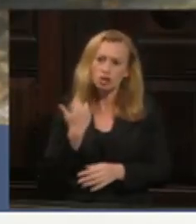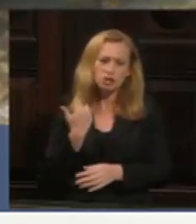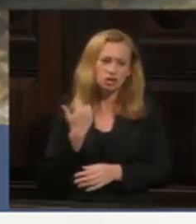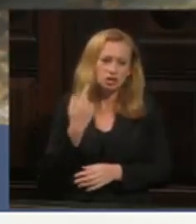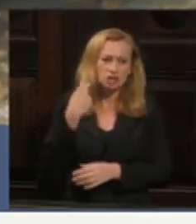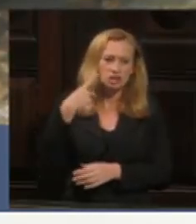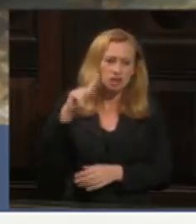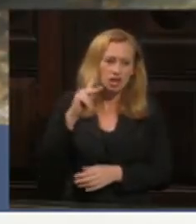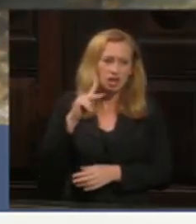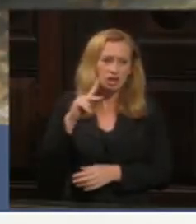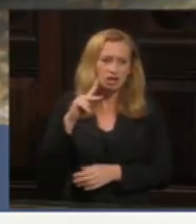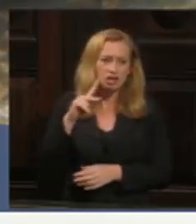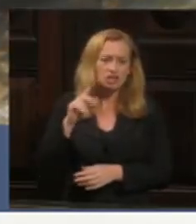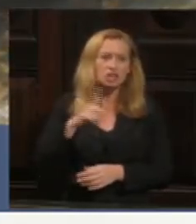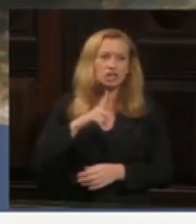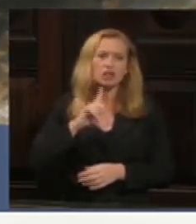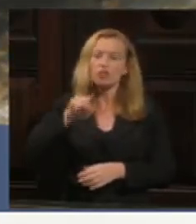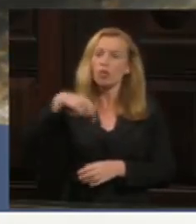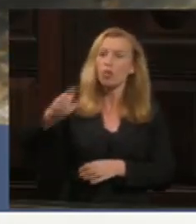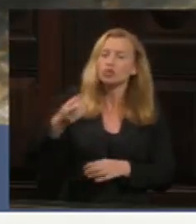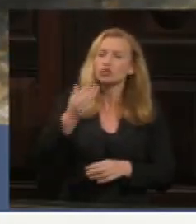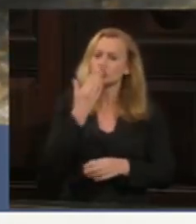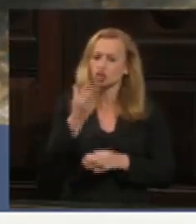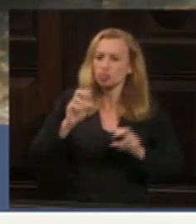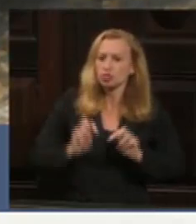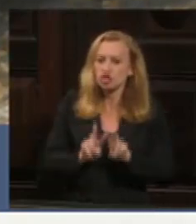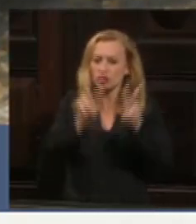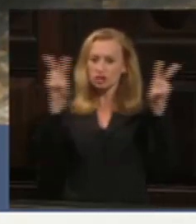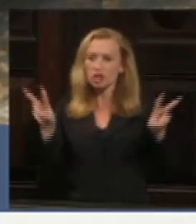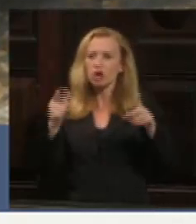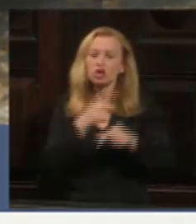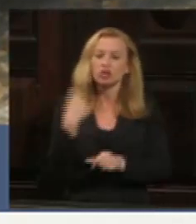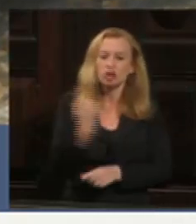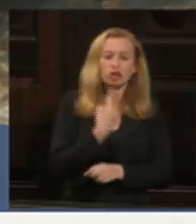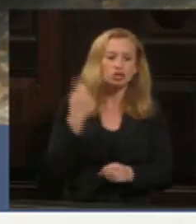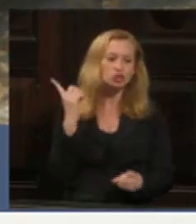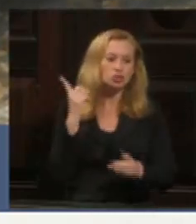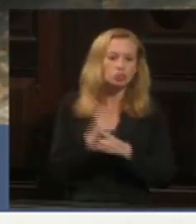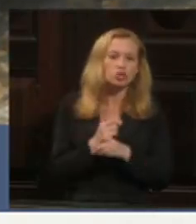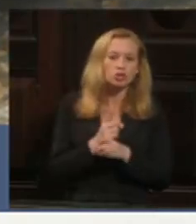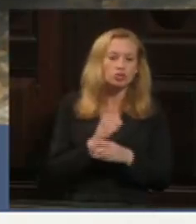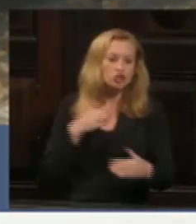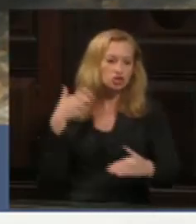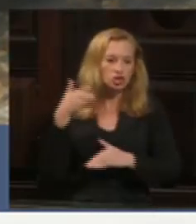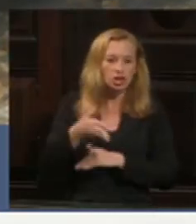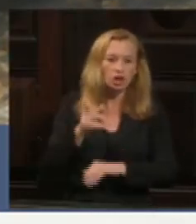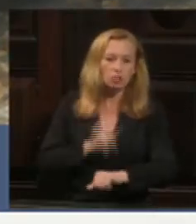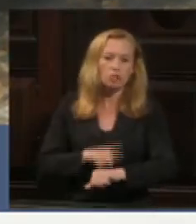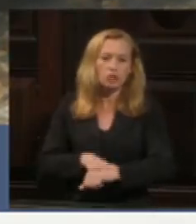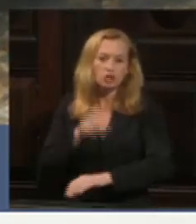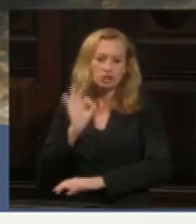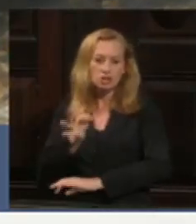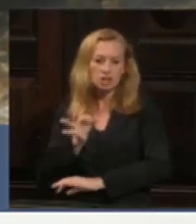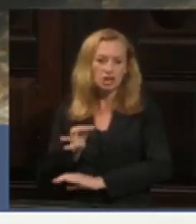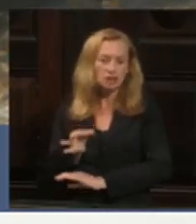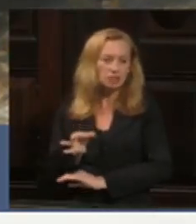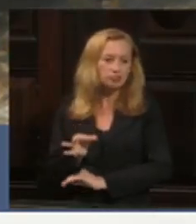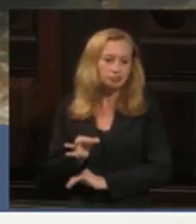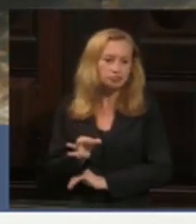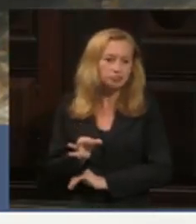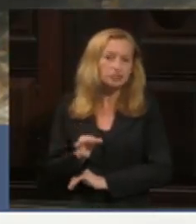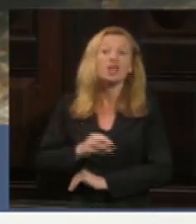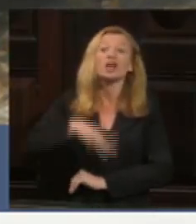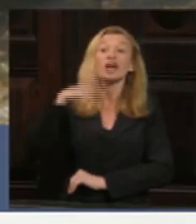outras razões, que nós só vamos descobrir, na verdade, quando chegarmos ao autor e os mandantes. Só que nós temos que estar de